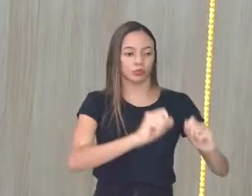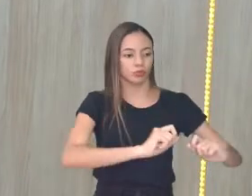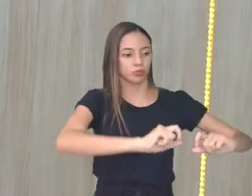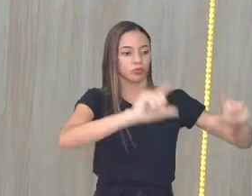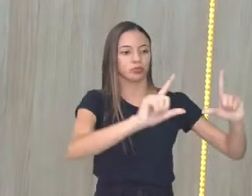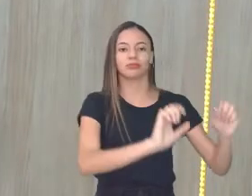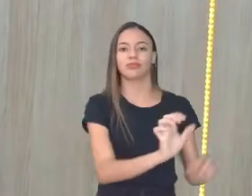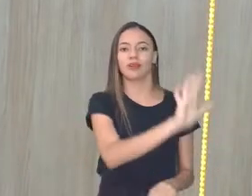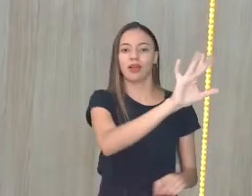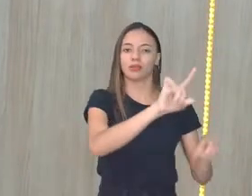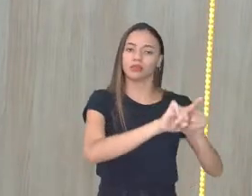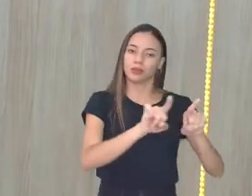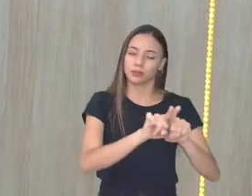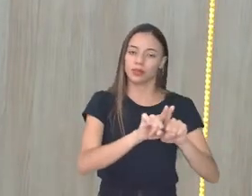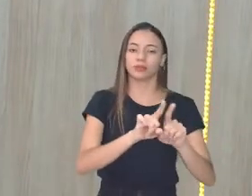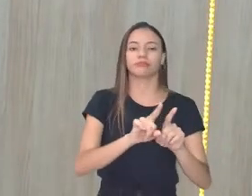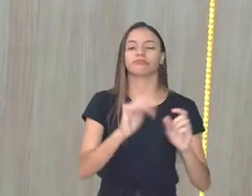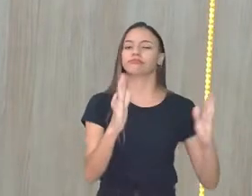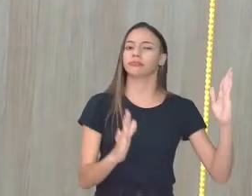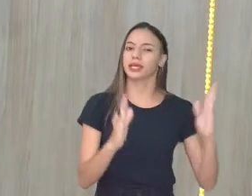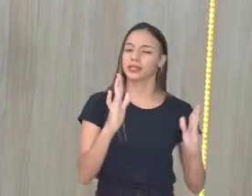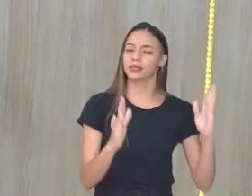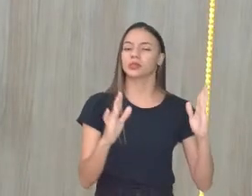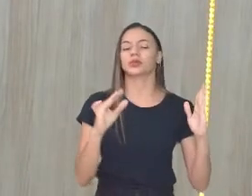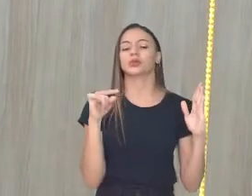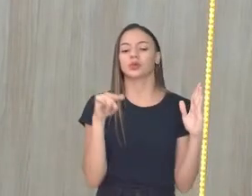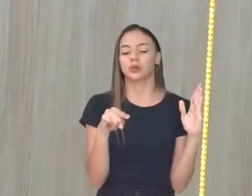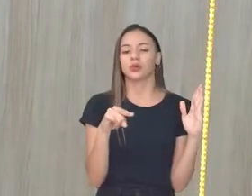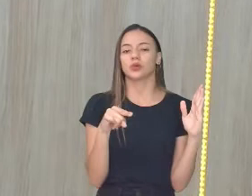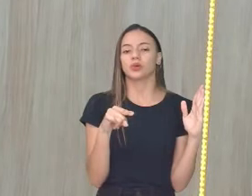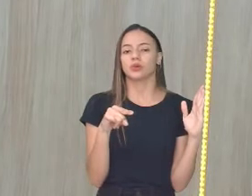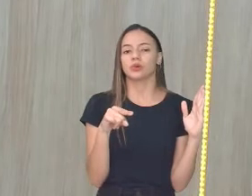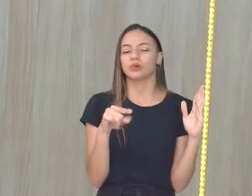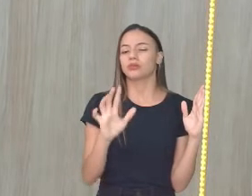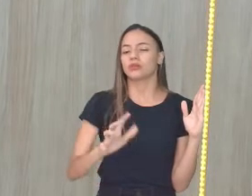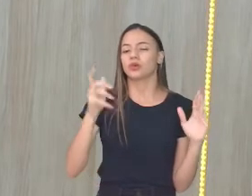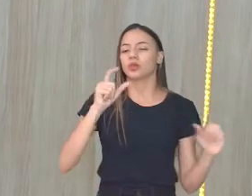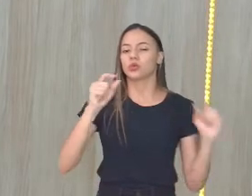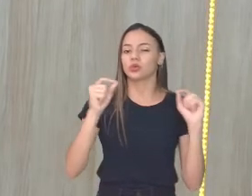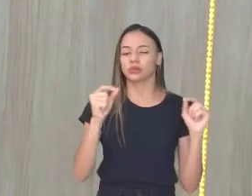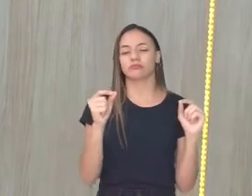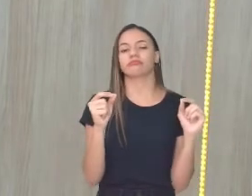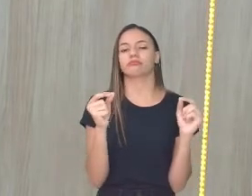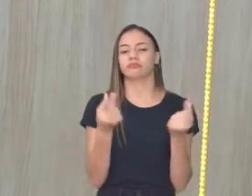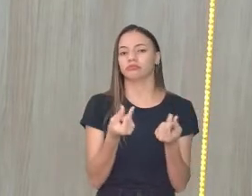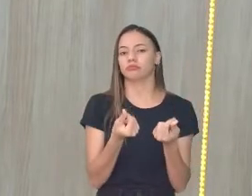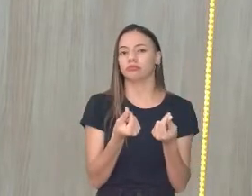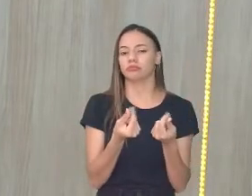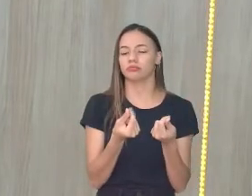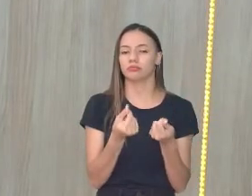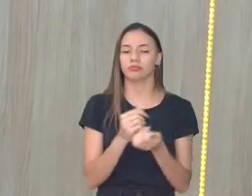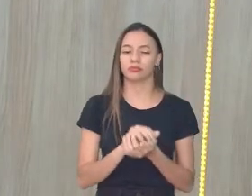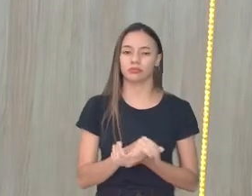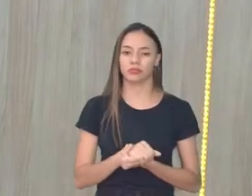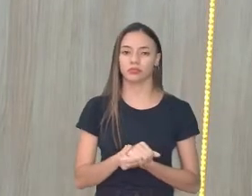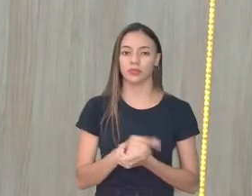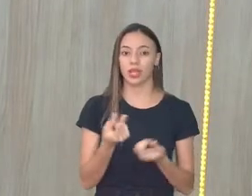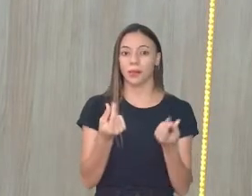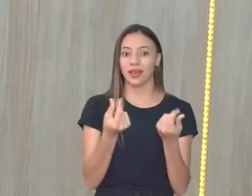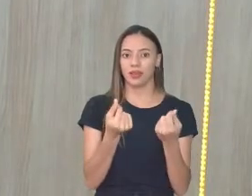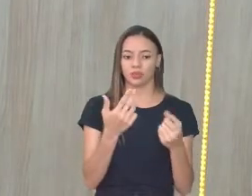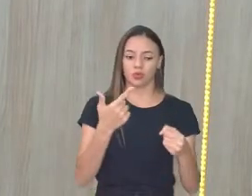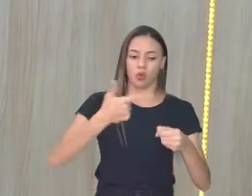né, durante um período, né, aumentos sucessivos no preço